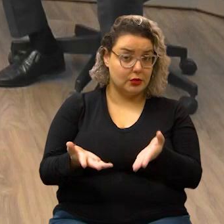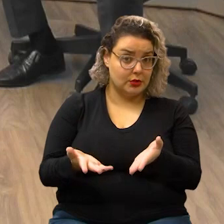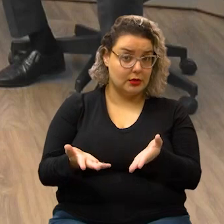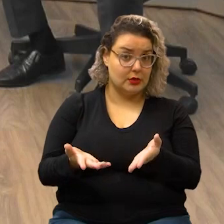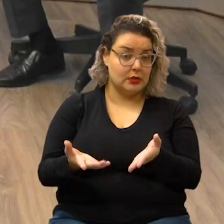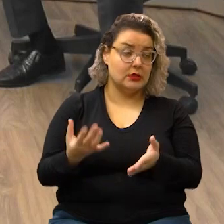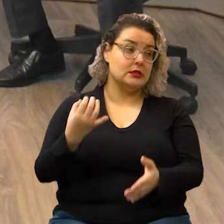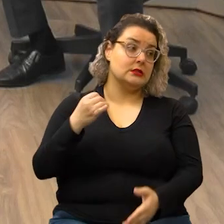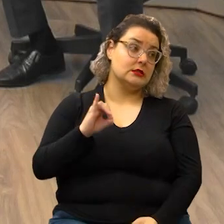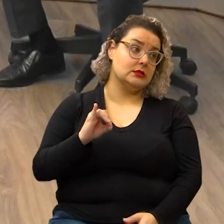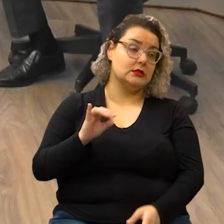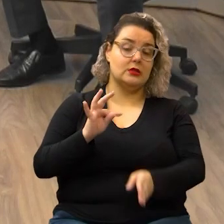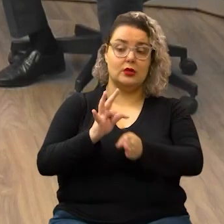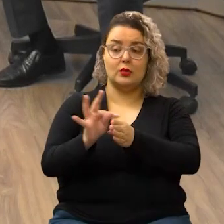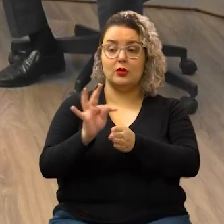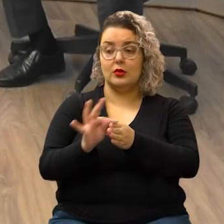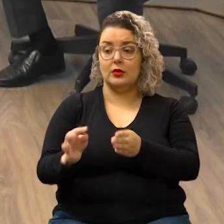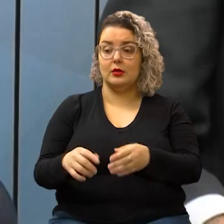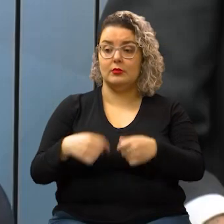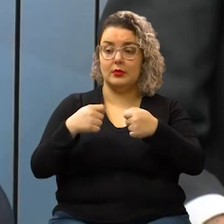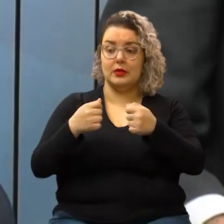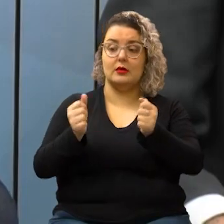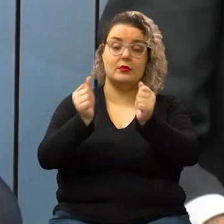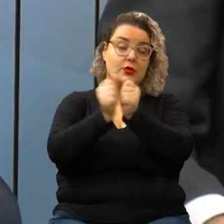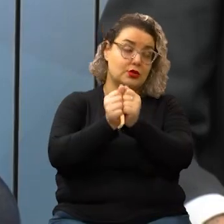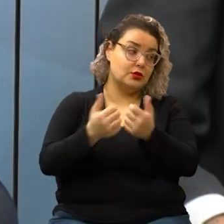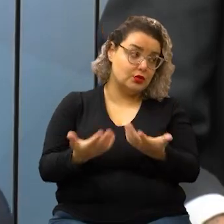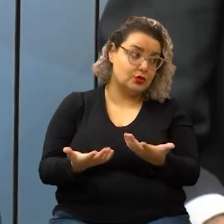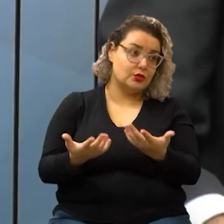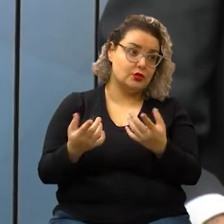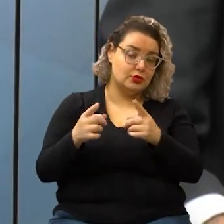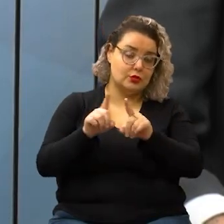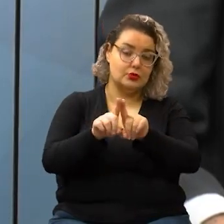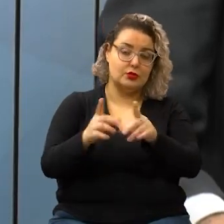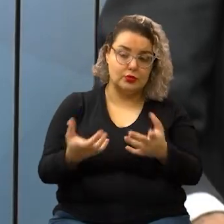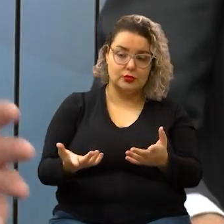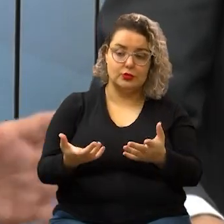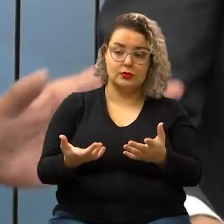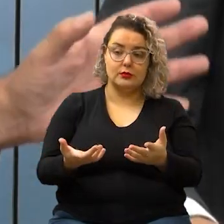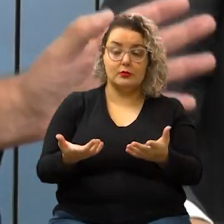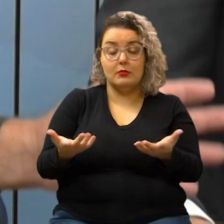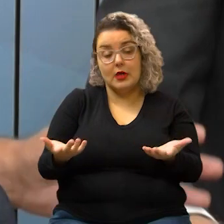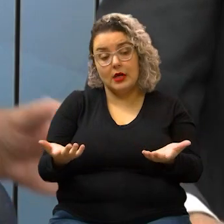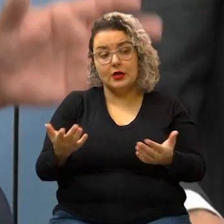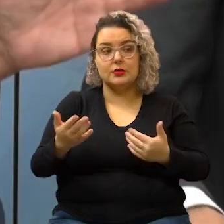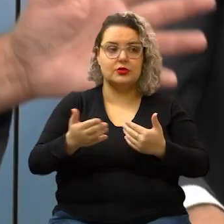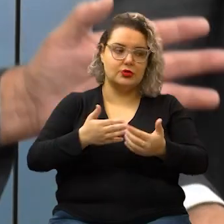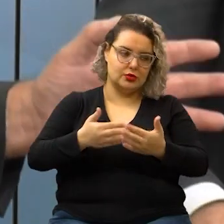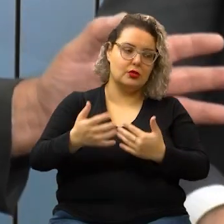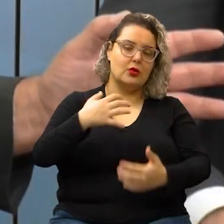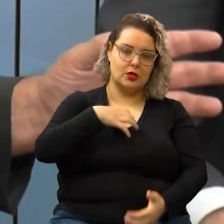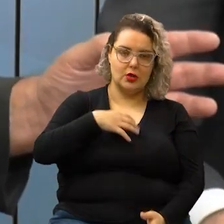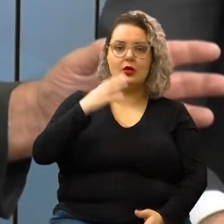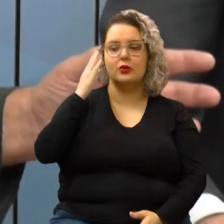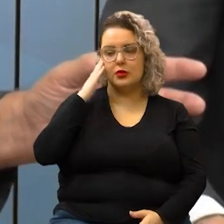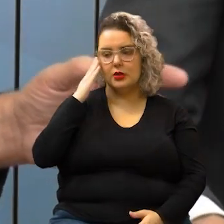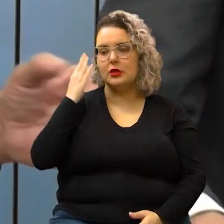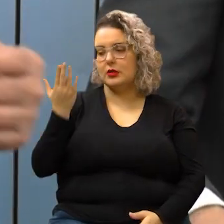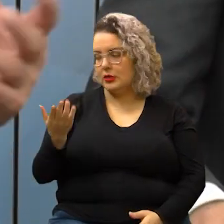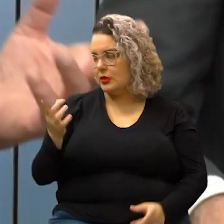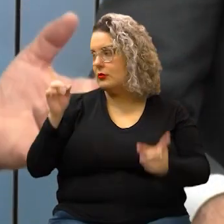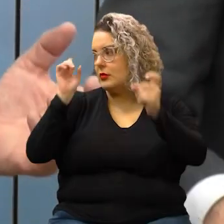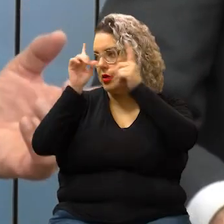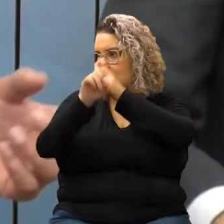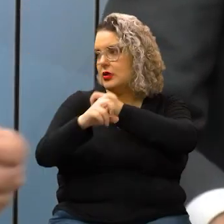Se um conselheiro tutelar não deveria também acompanhar, enfim. Mas, de qualquer forma, eu entendo assim, a dificuldade